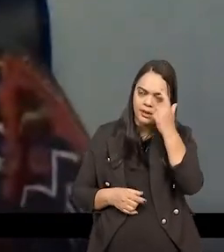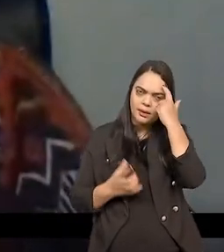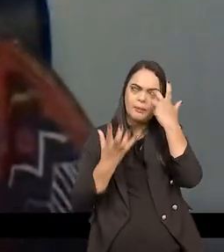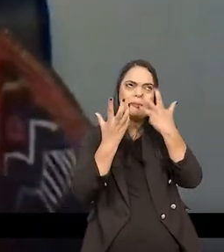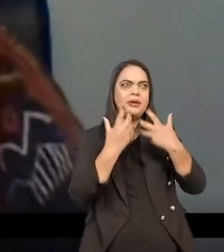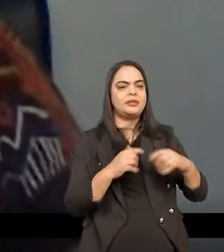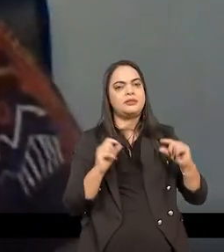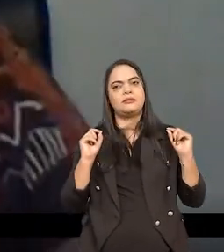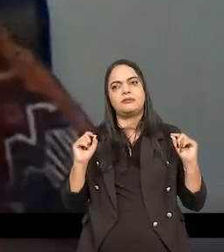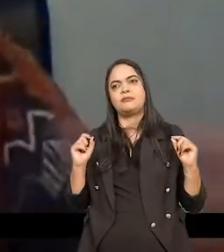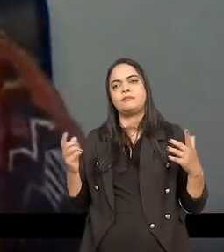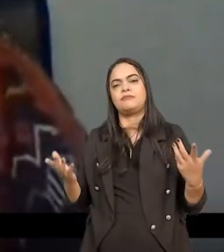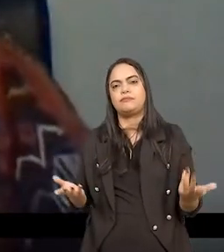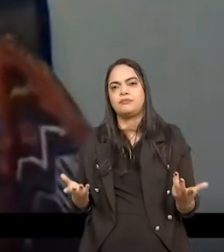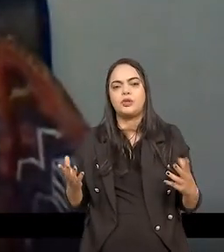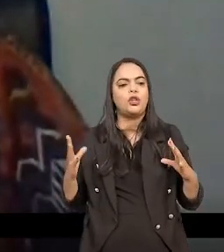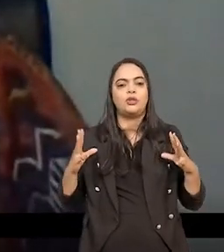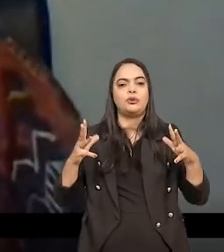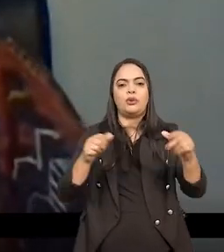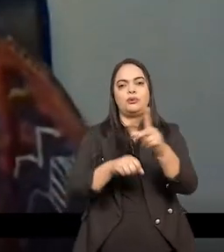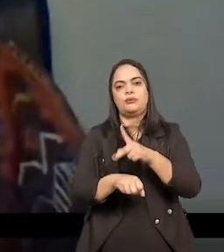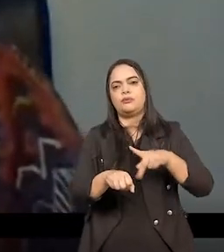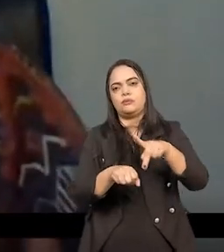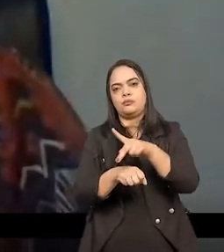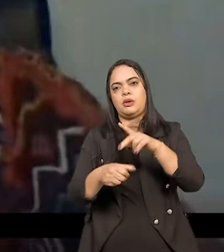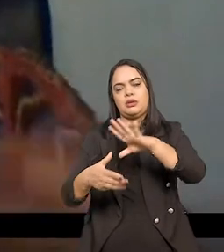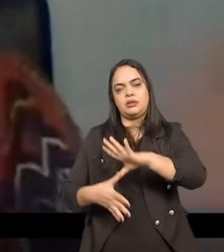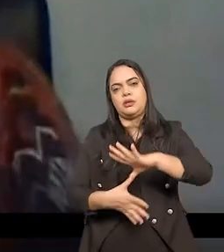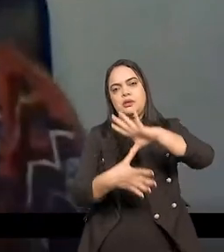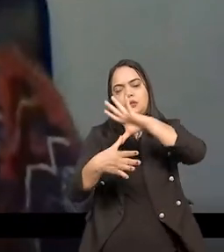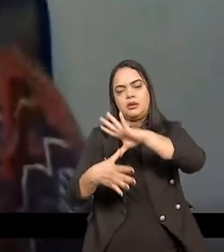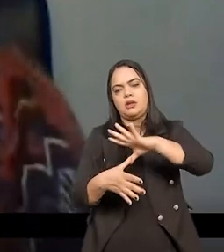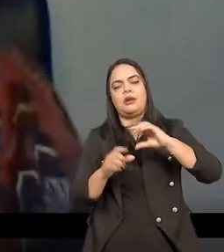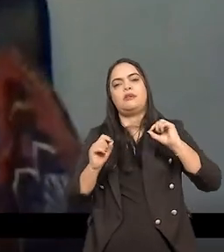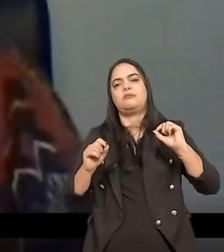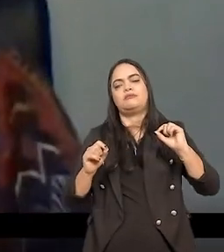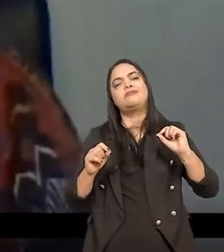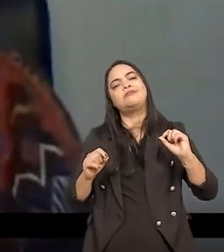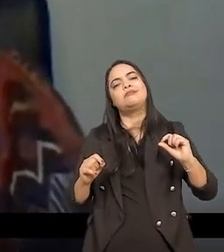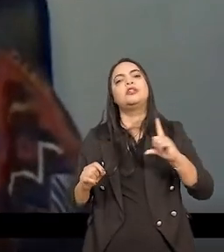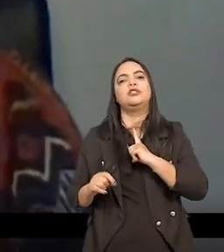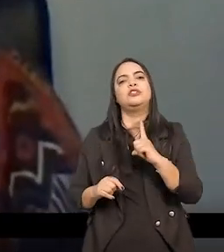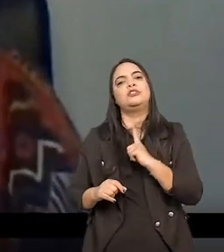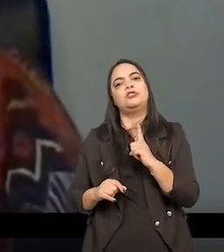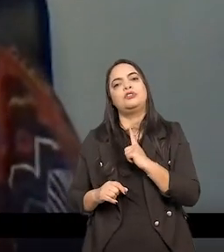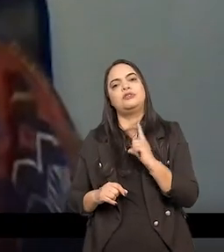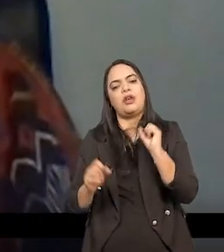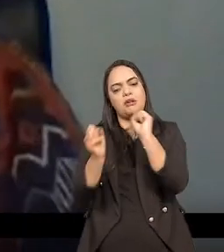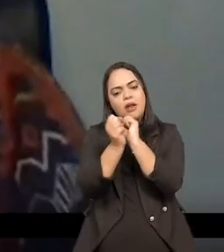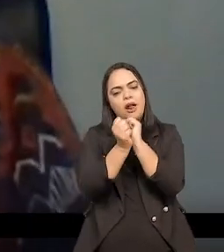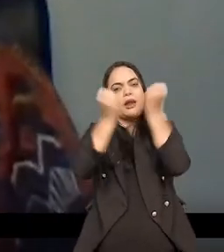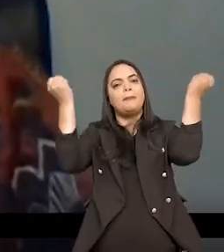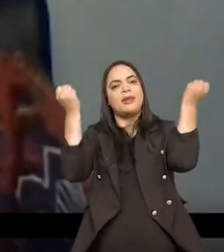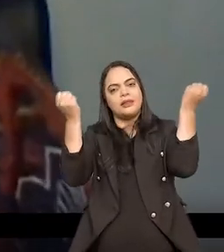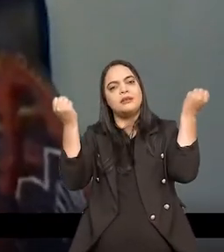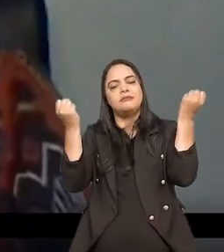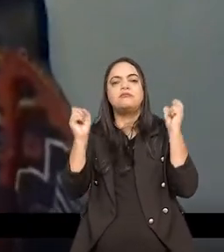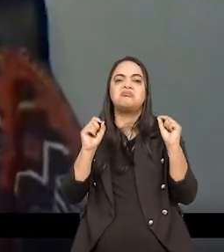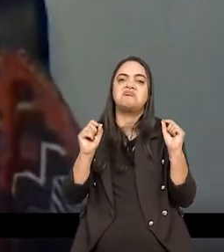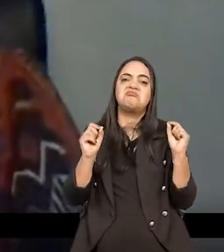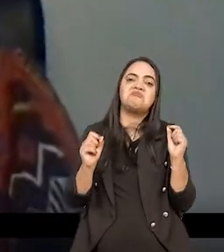que todos os países das Américas que todos passaram por processos de abolição da escravidão, nenhum deles